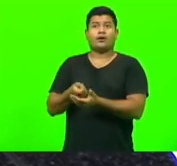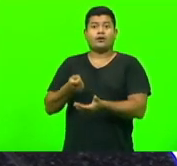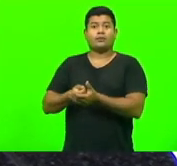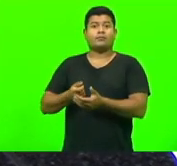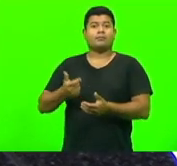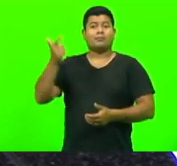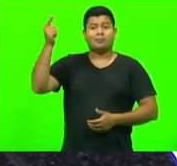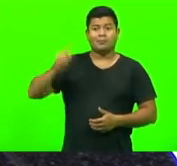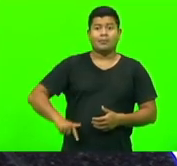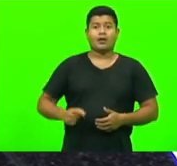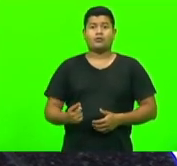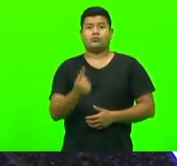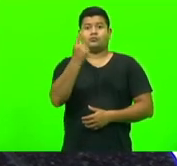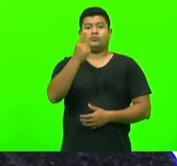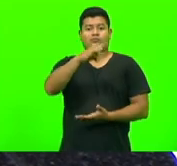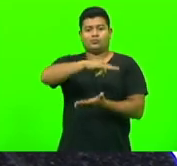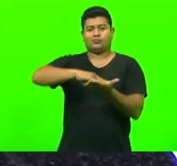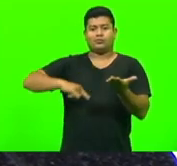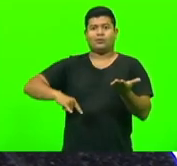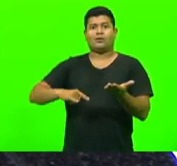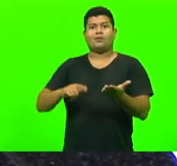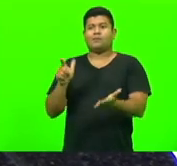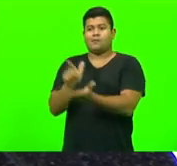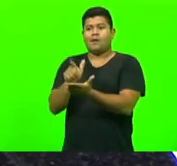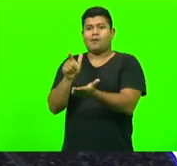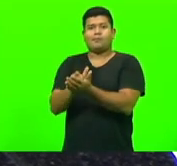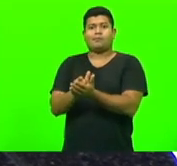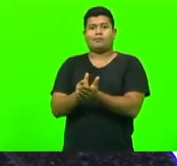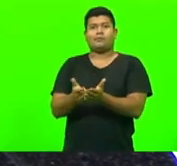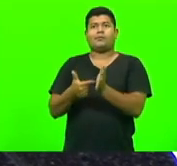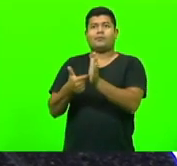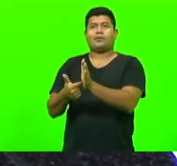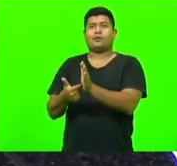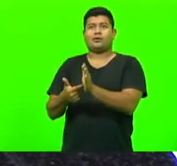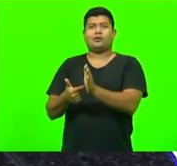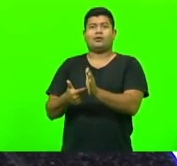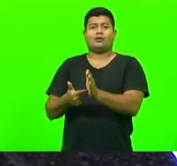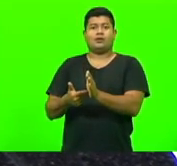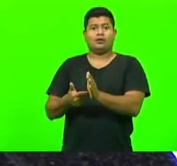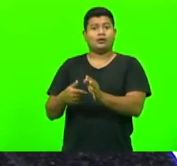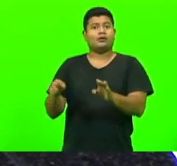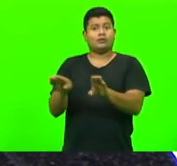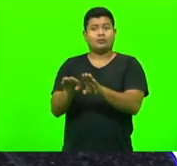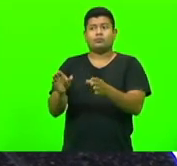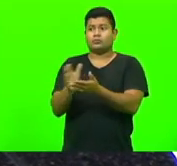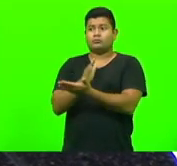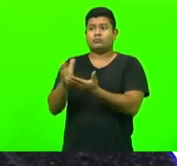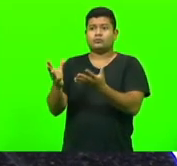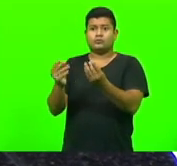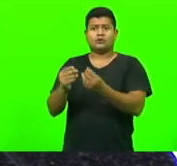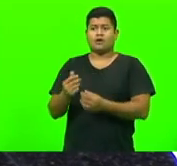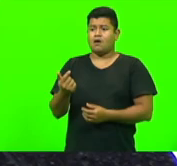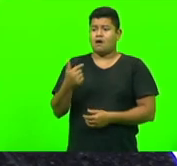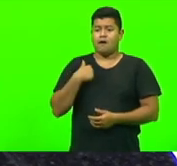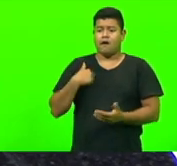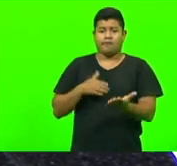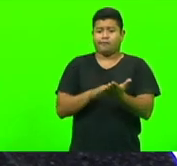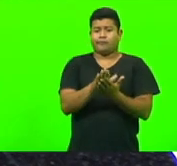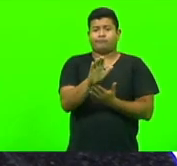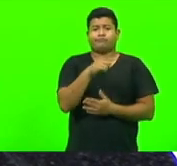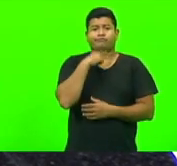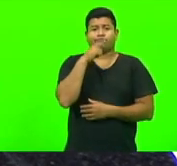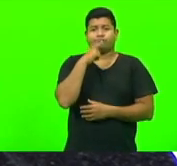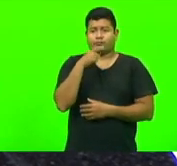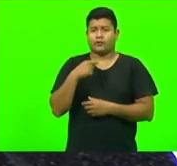documento, mais um papel, procurar o papel, alguém vai ter que fornecer o papel, e às vezes ainda ela estando certa,